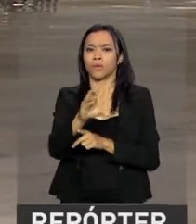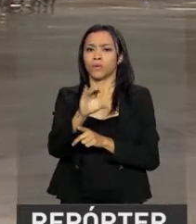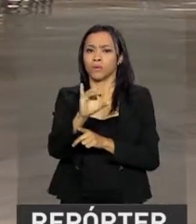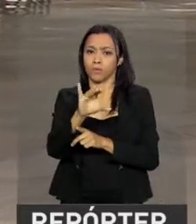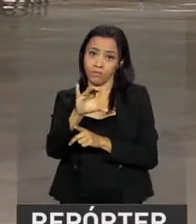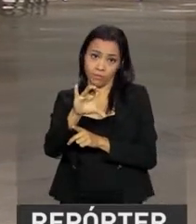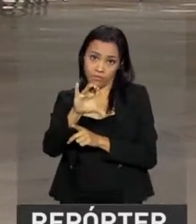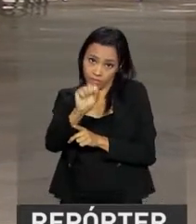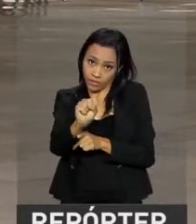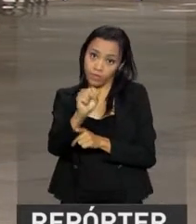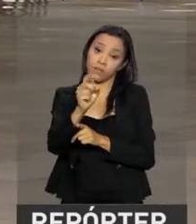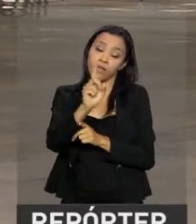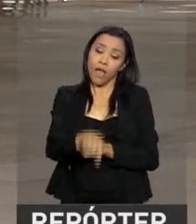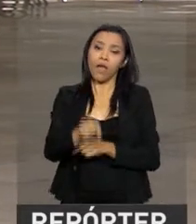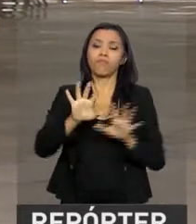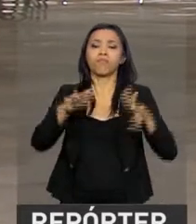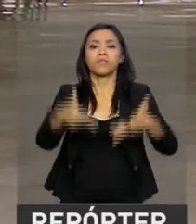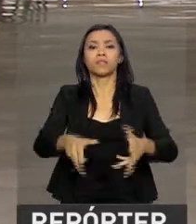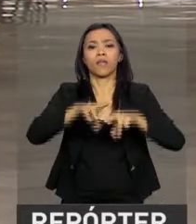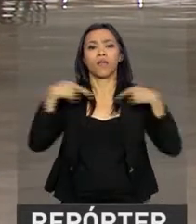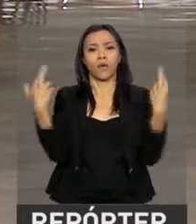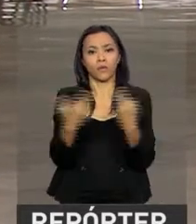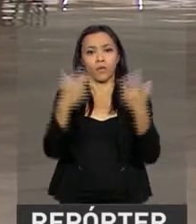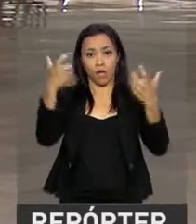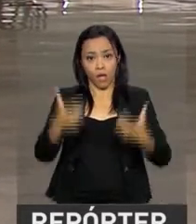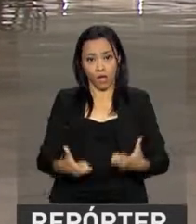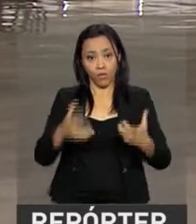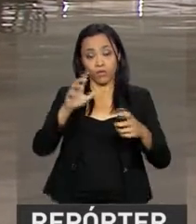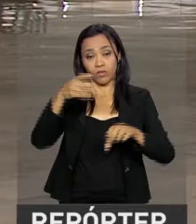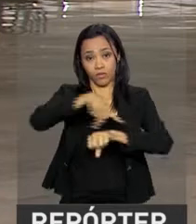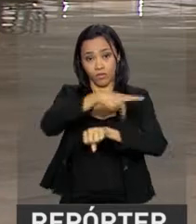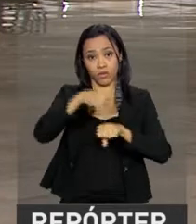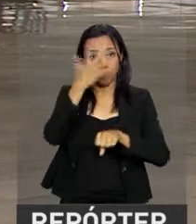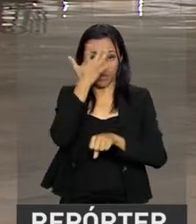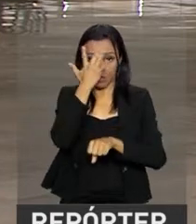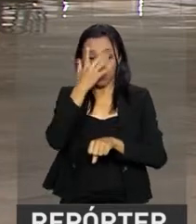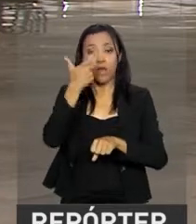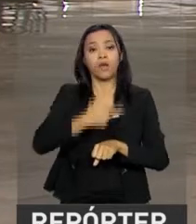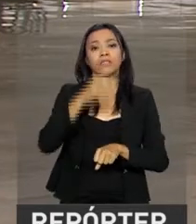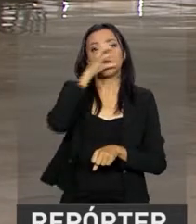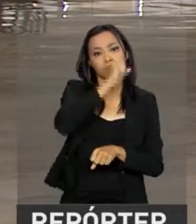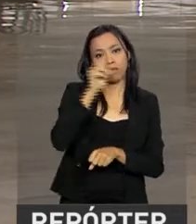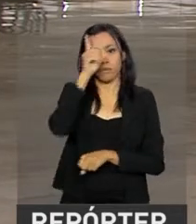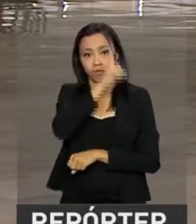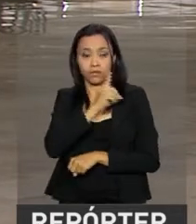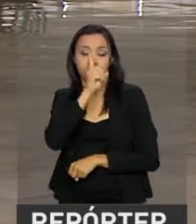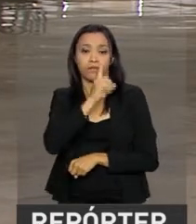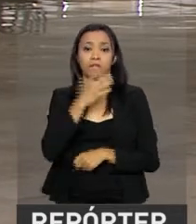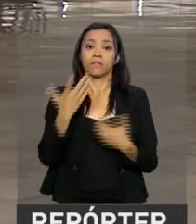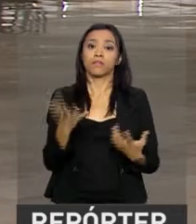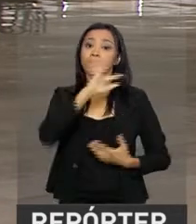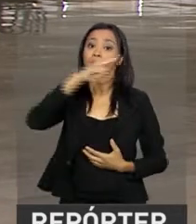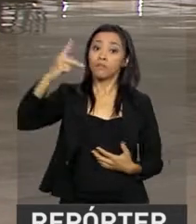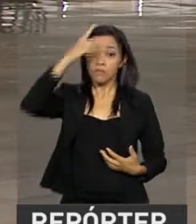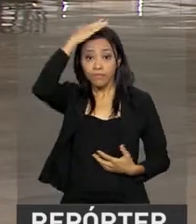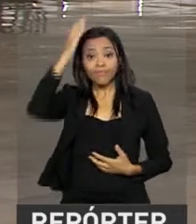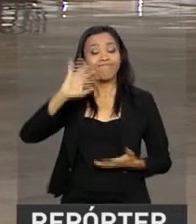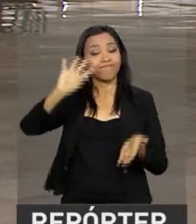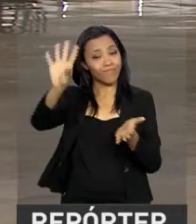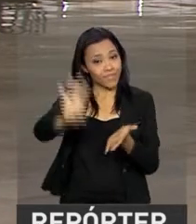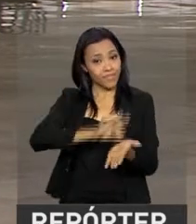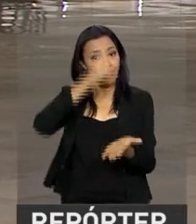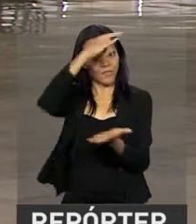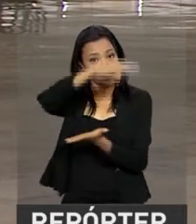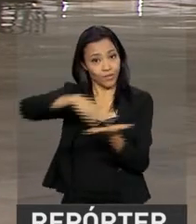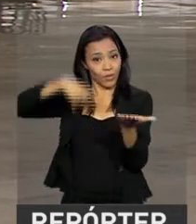sul ele participa da reunião na cidade indiana de goa no sábado e no domingo a previsão é de que o presidente assine acordos de